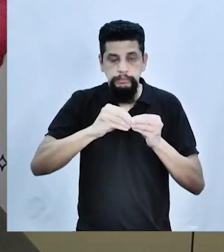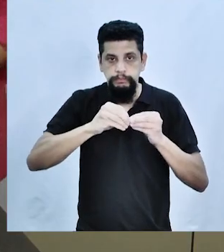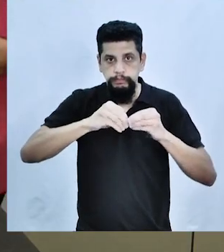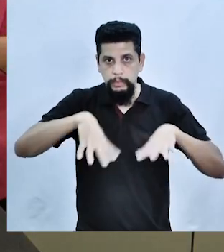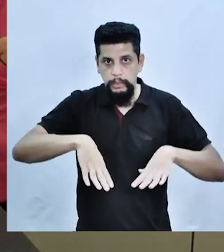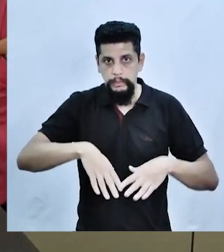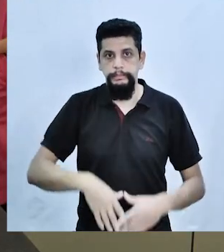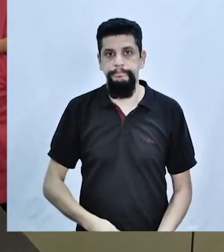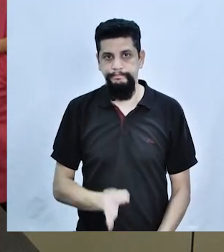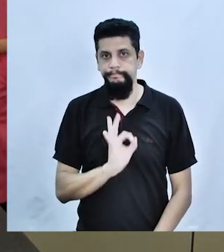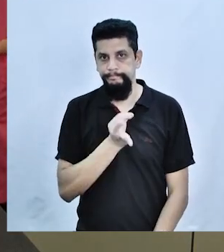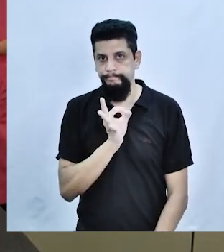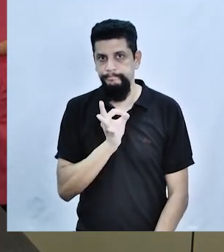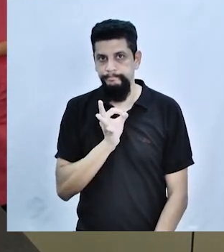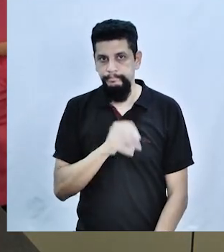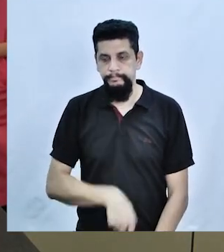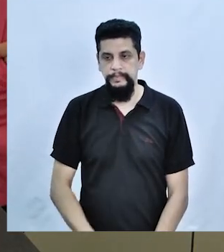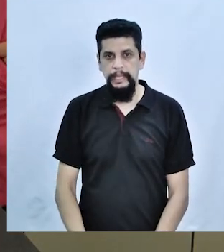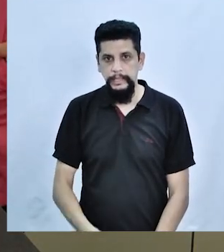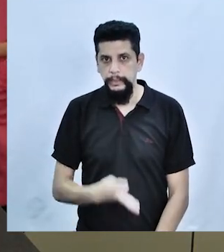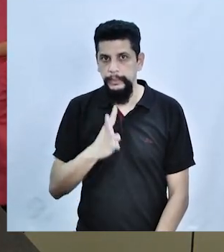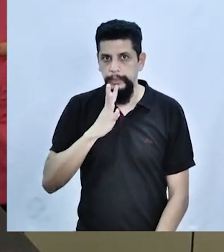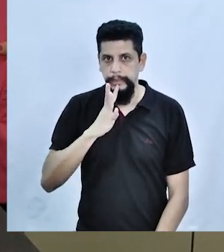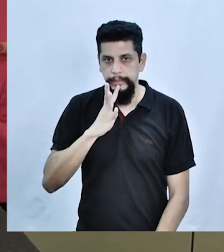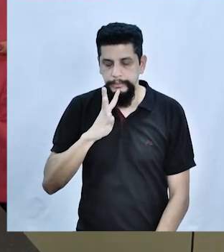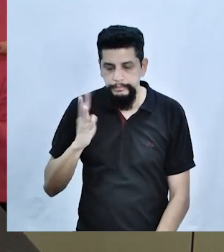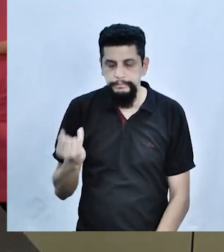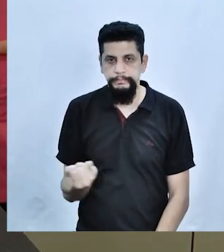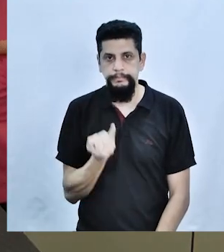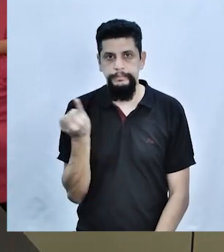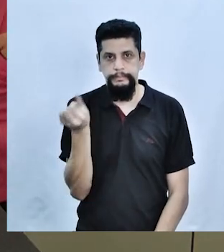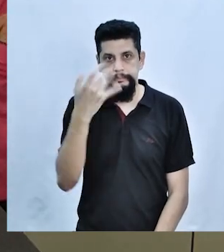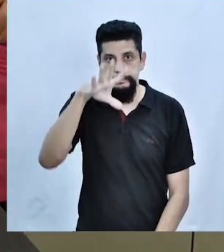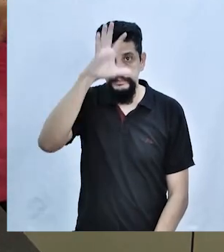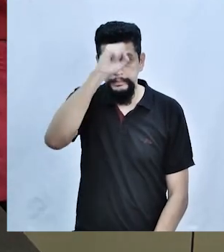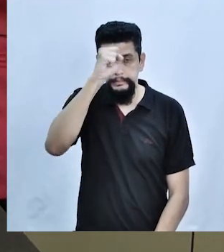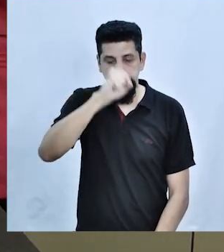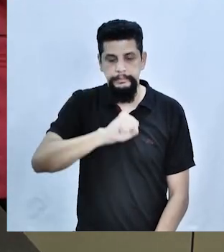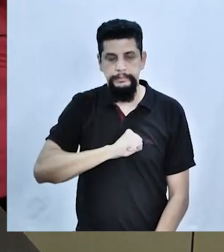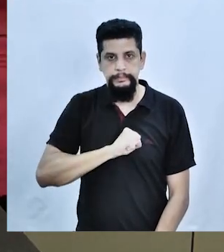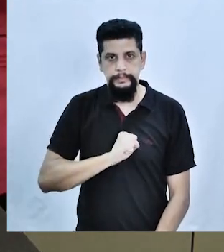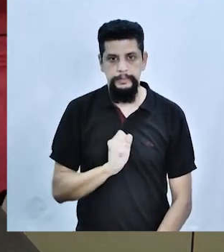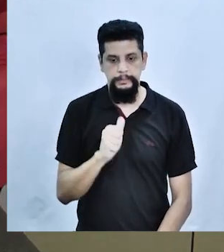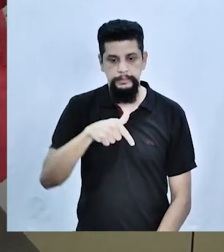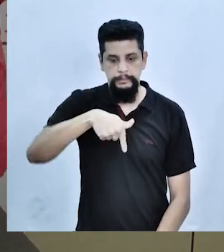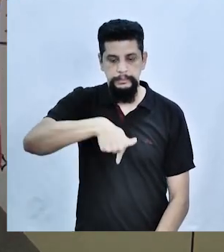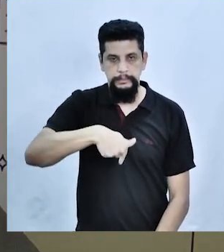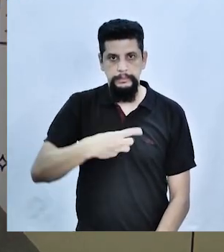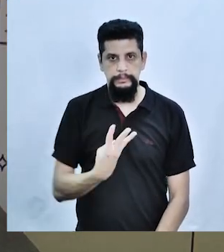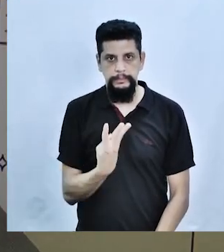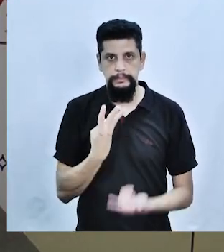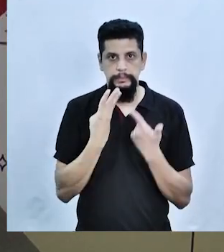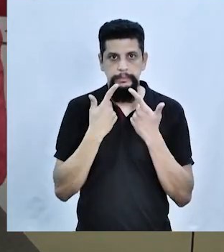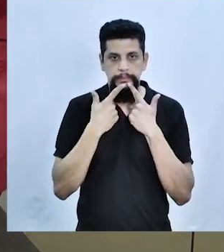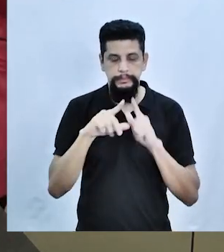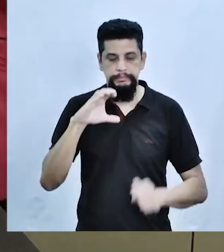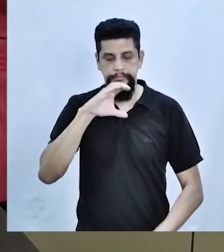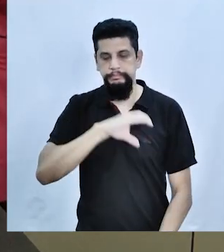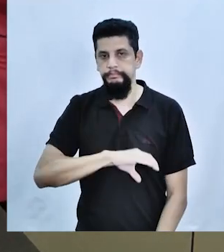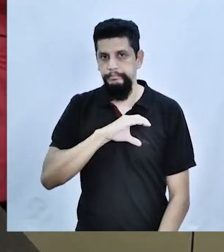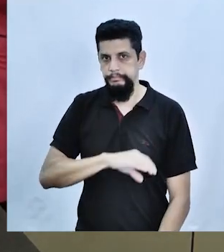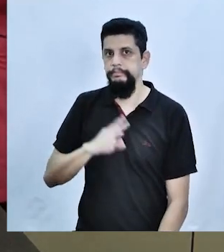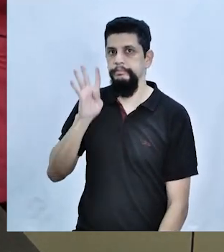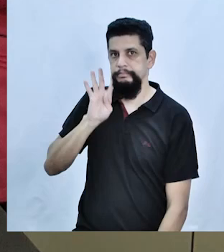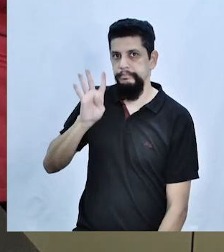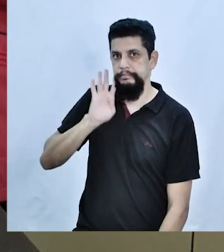um. Não é isso? Isso mesmo. Esse foi um conhecimento importante que a gente aprendeu lá na aula 73 de língua portuguesa. Olha